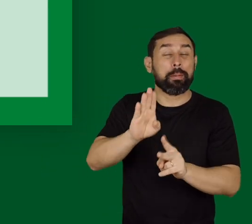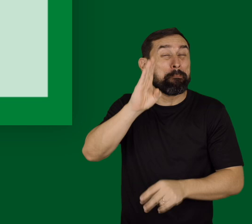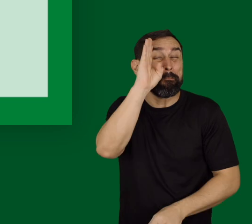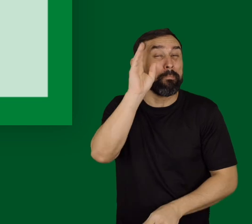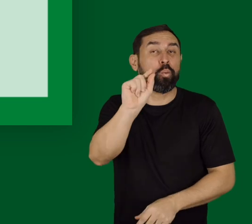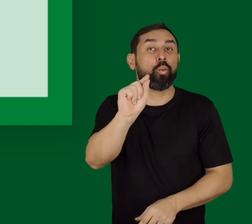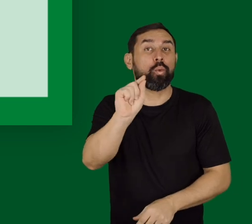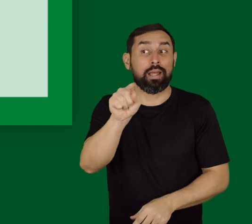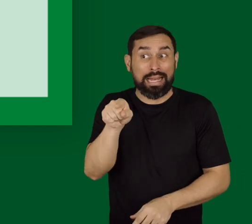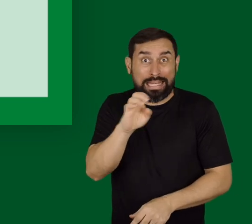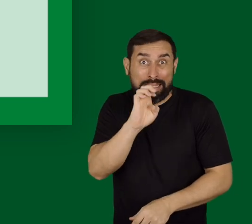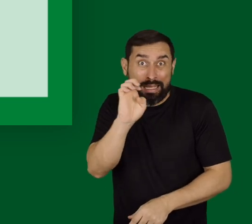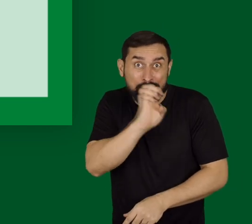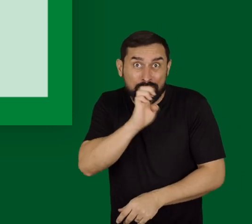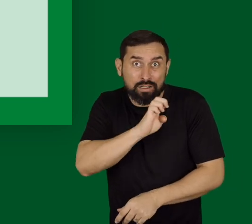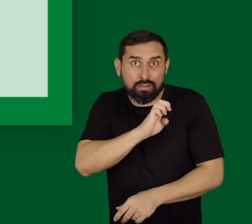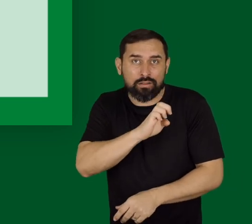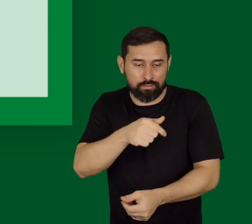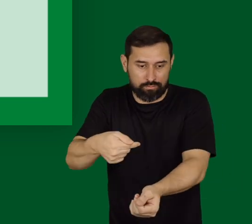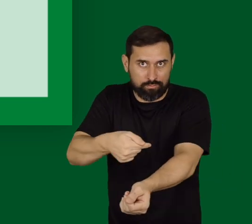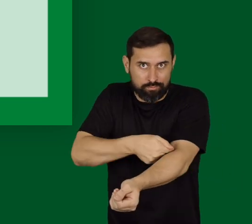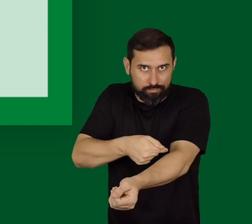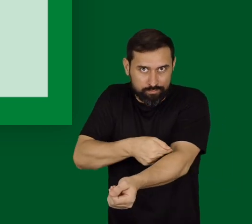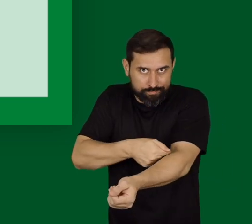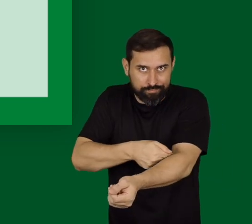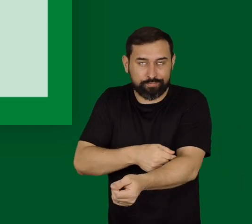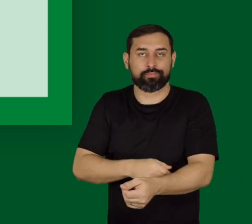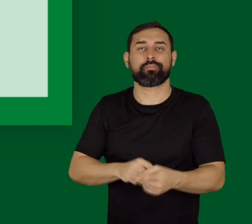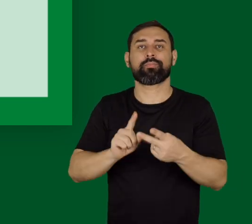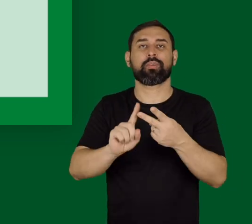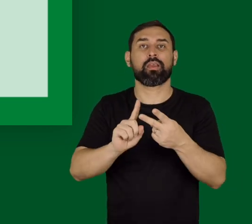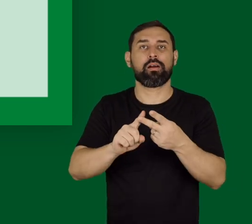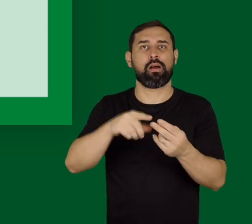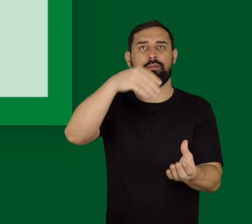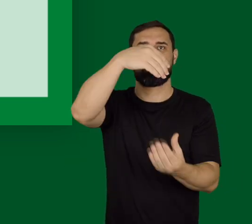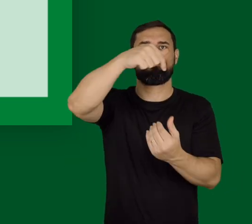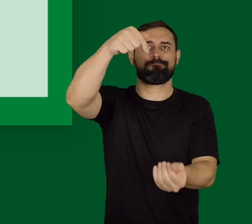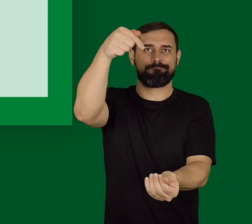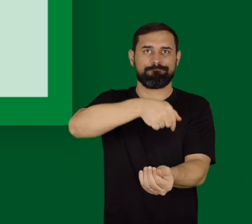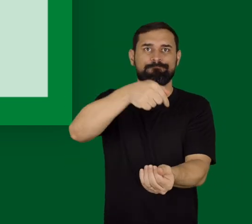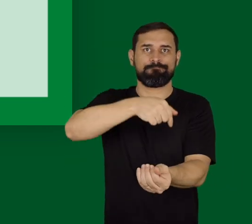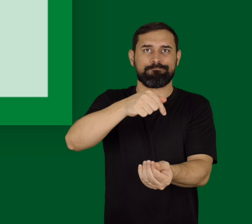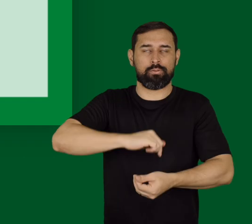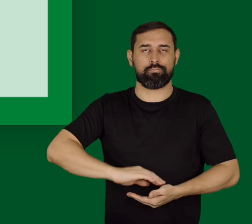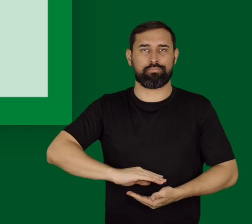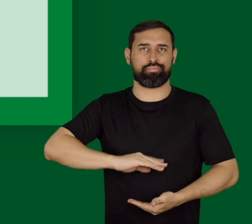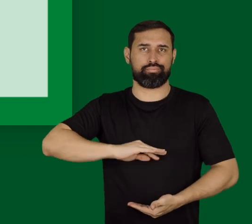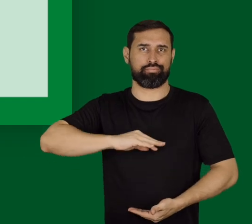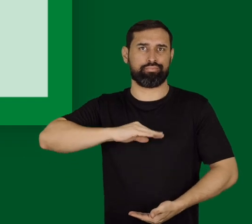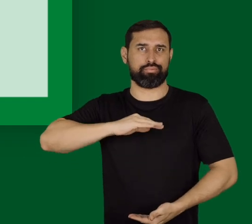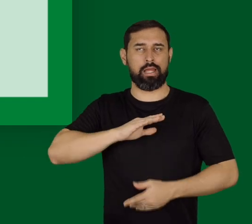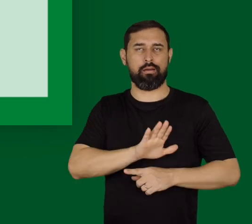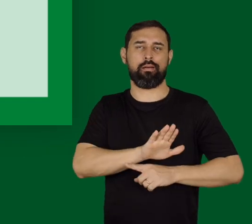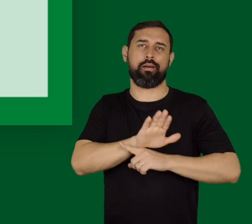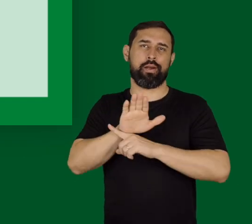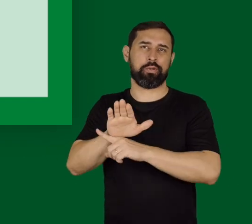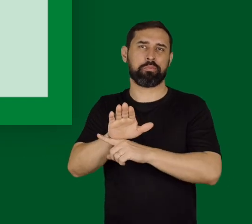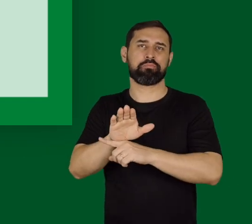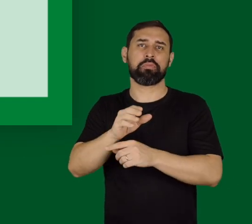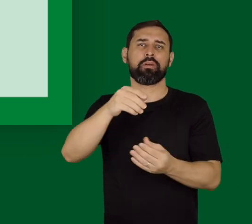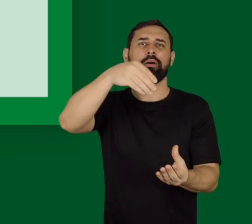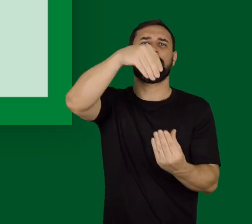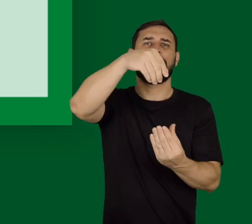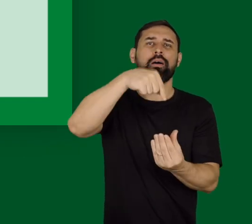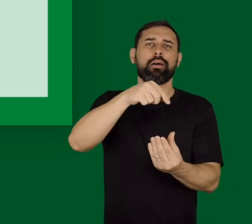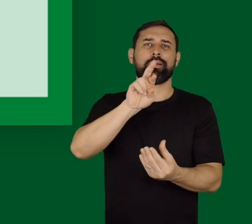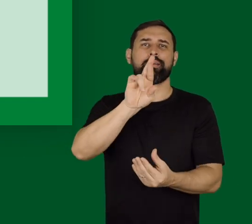do tratamento. Mas o mais importante na emergência é você conseguir acesso vascular e você fazer o volume, que a gente já